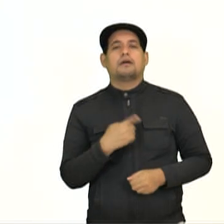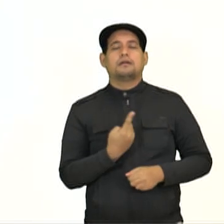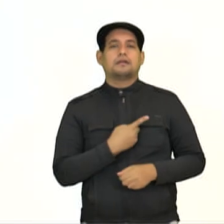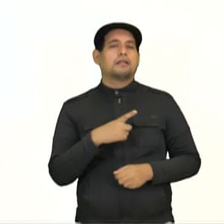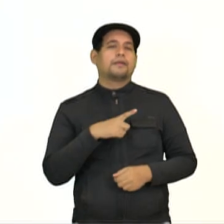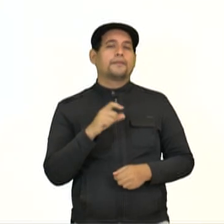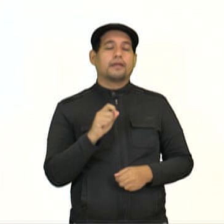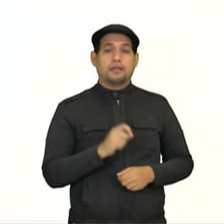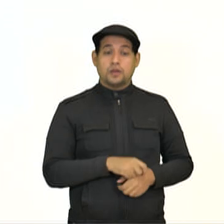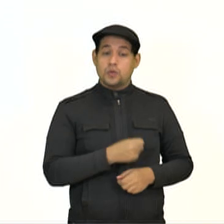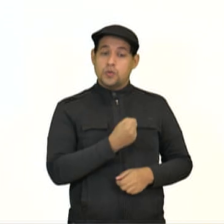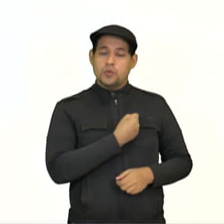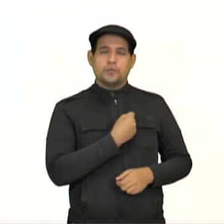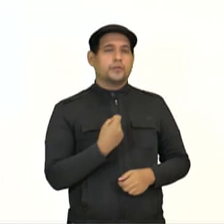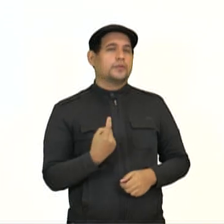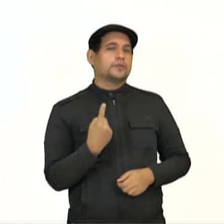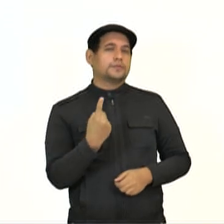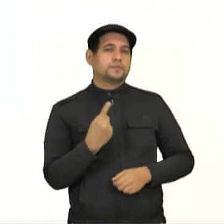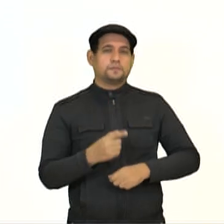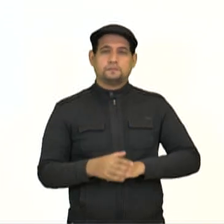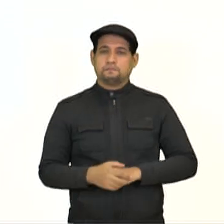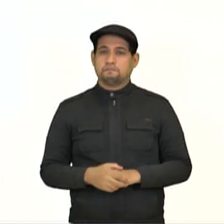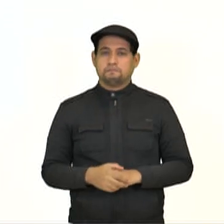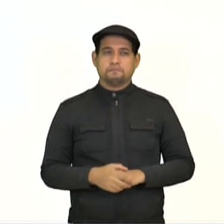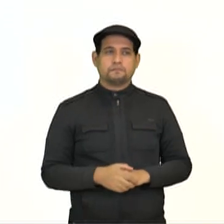aqui, número 1,